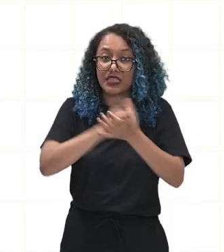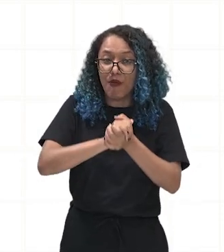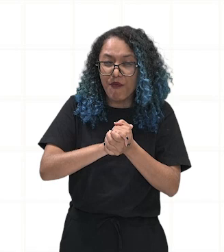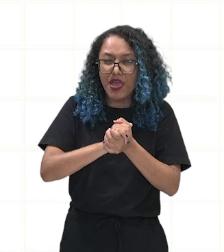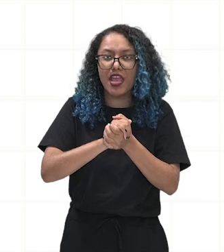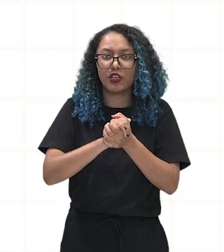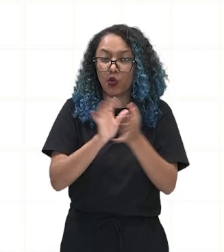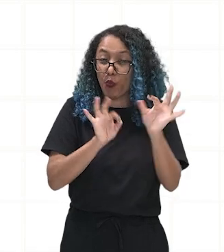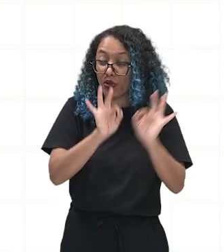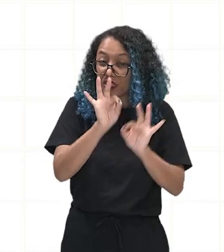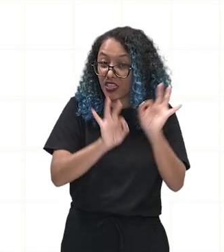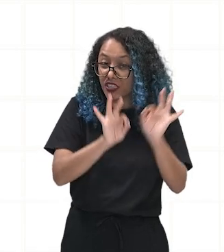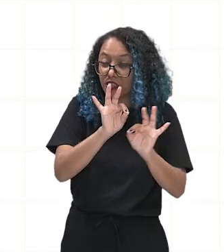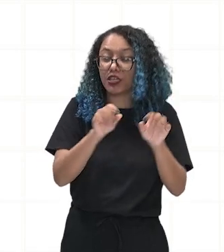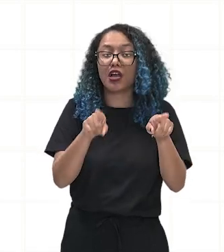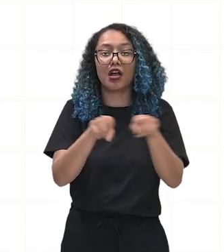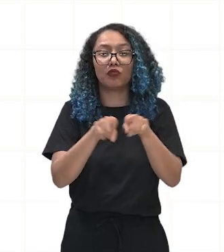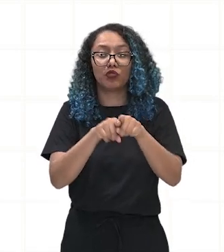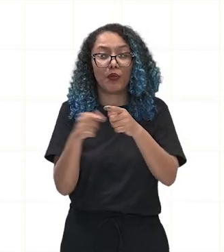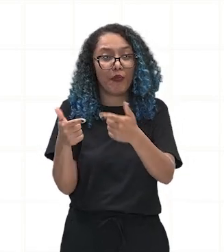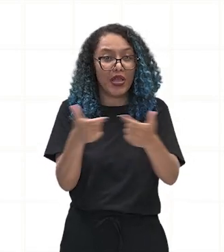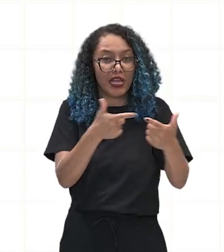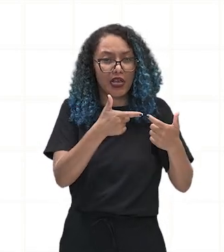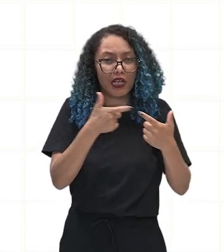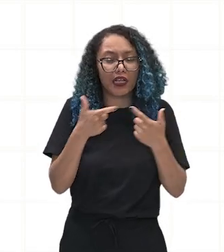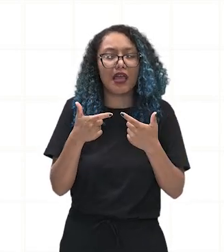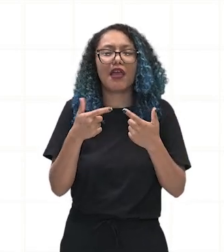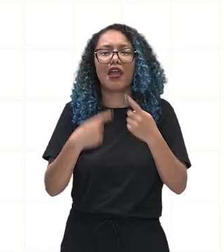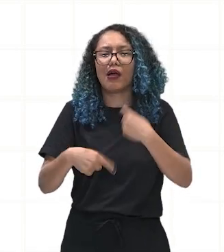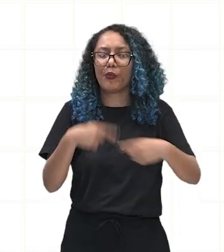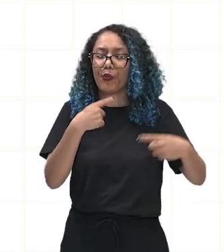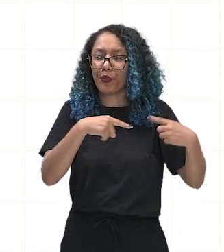aí guerras e conflitos também que vão